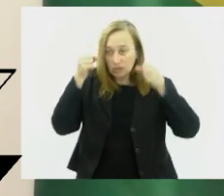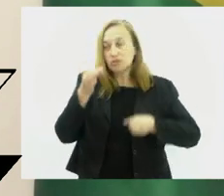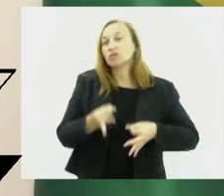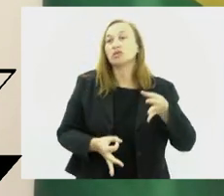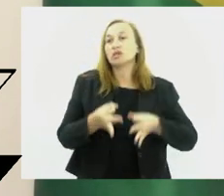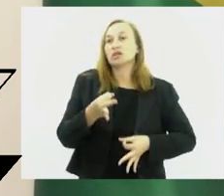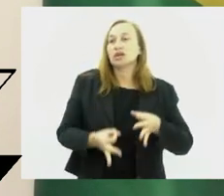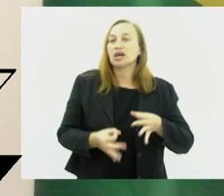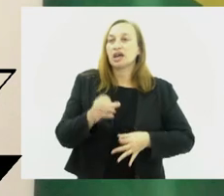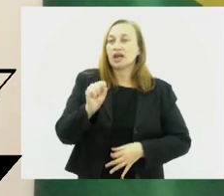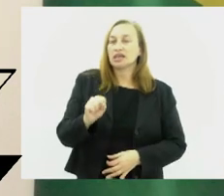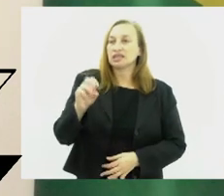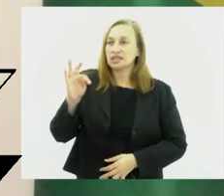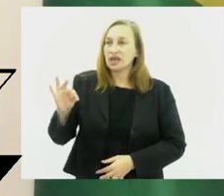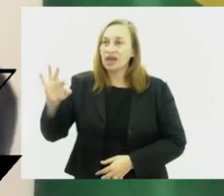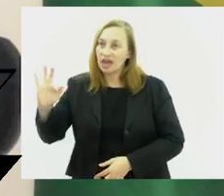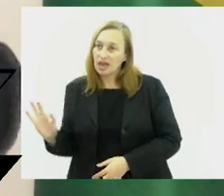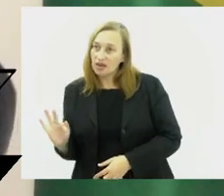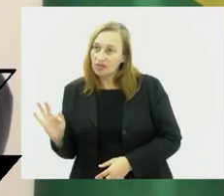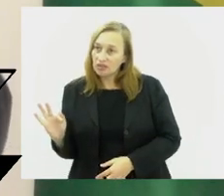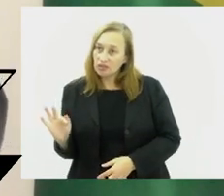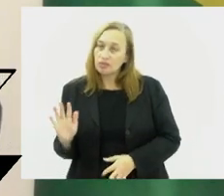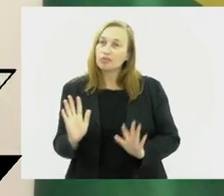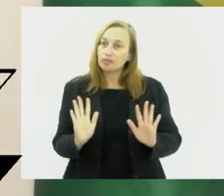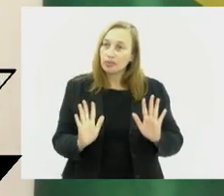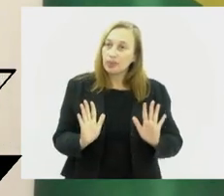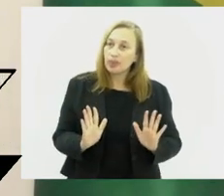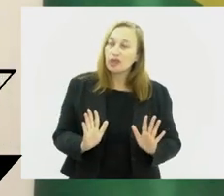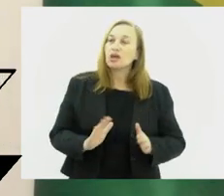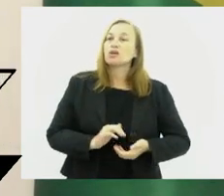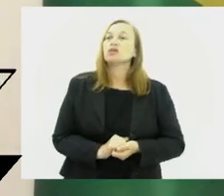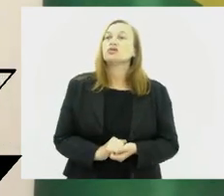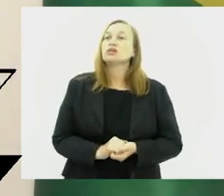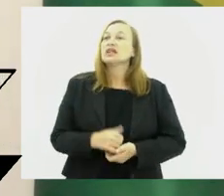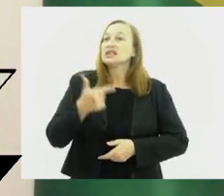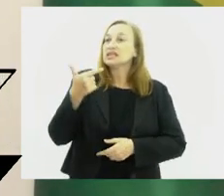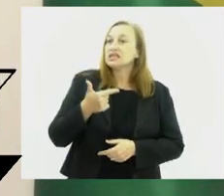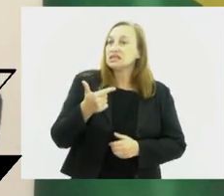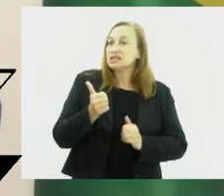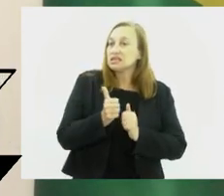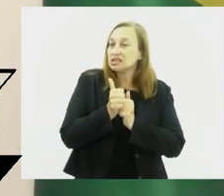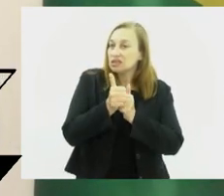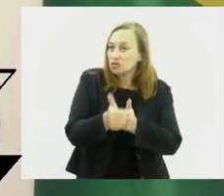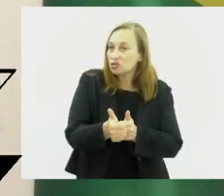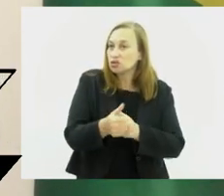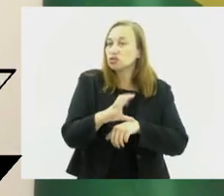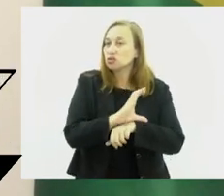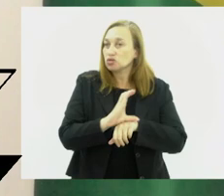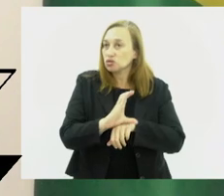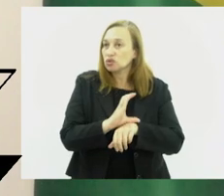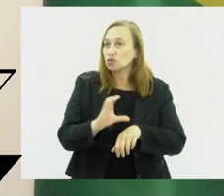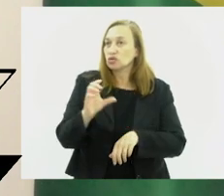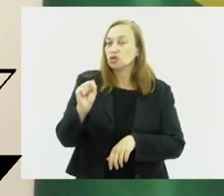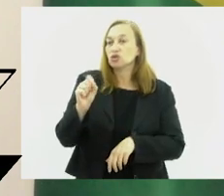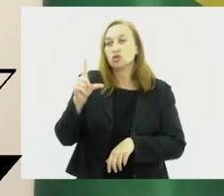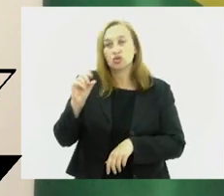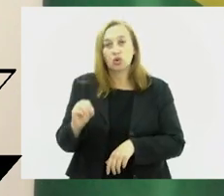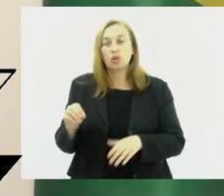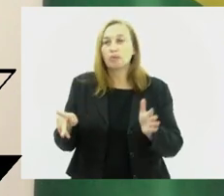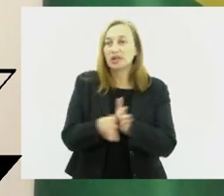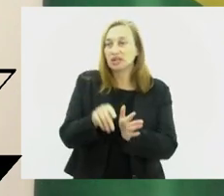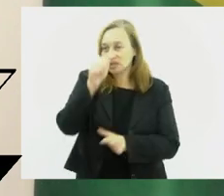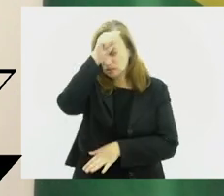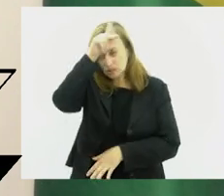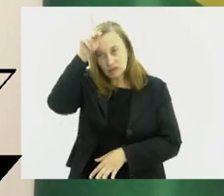município. Como praça, solo, segundo a Constituição, solo é do município. Falar